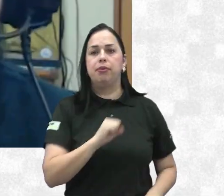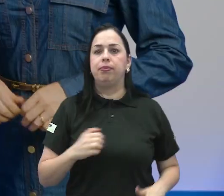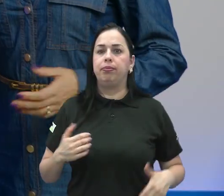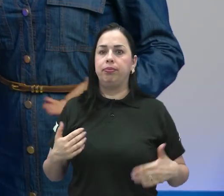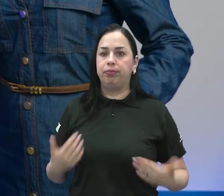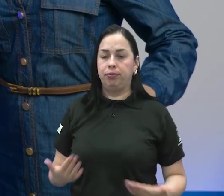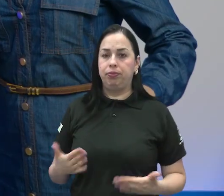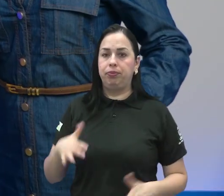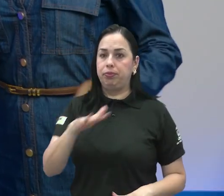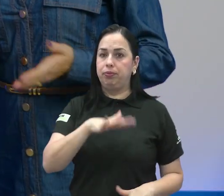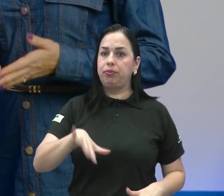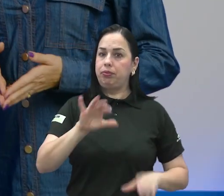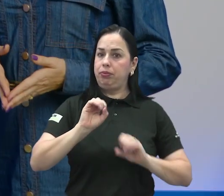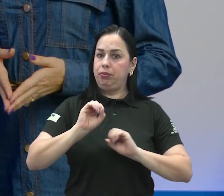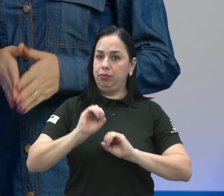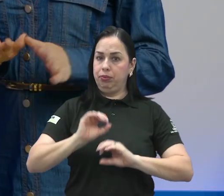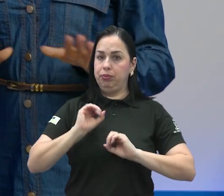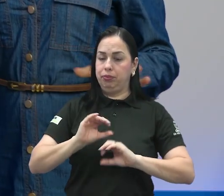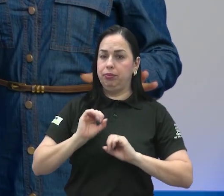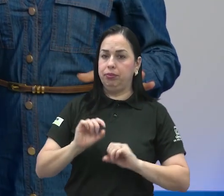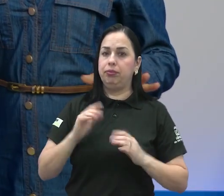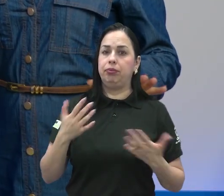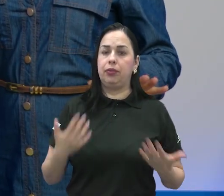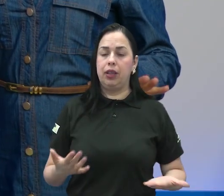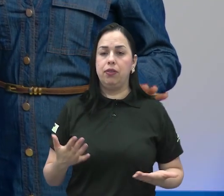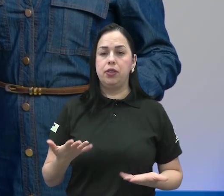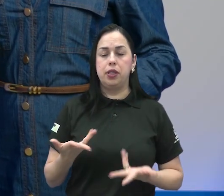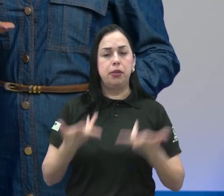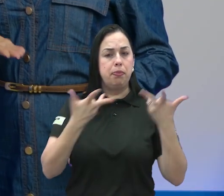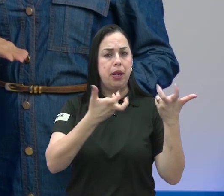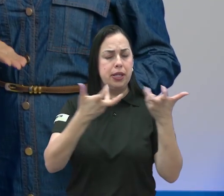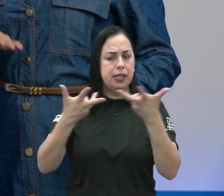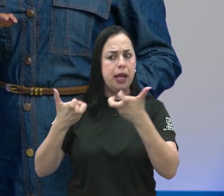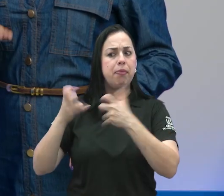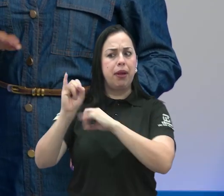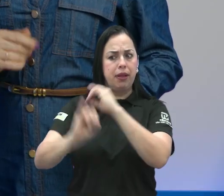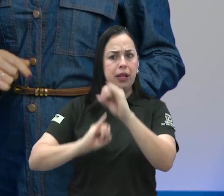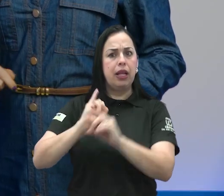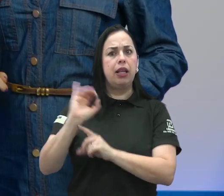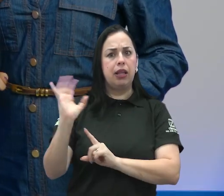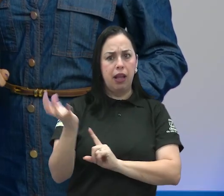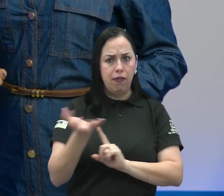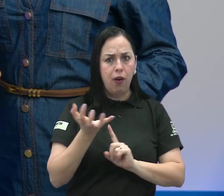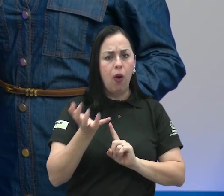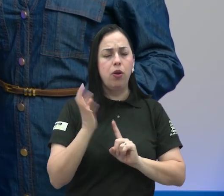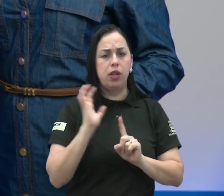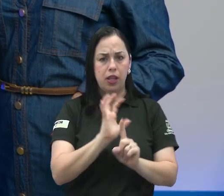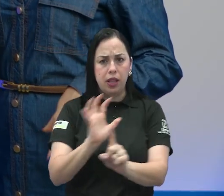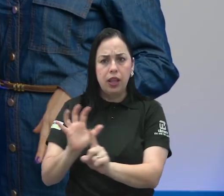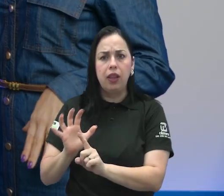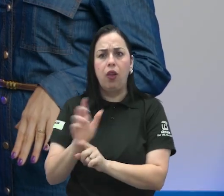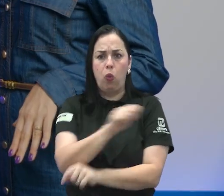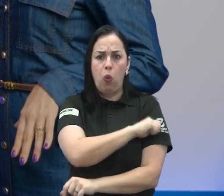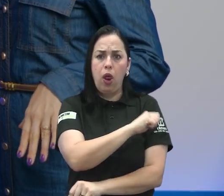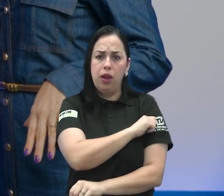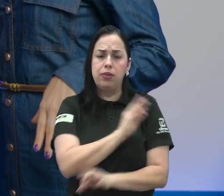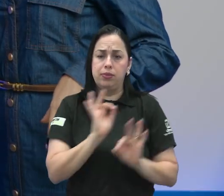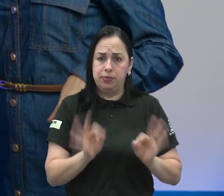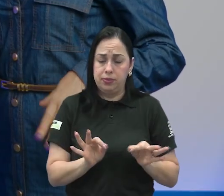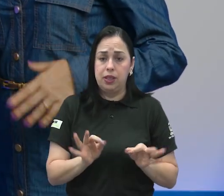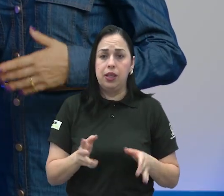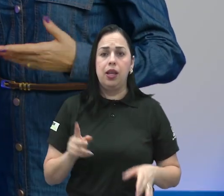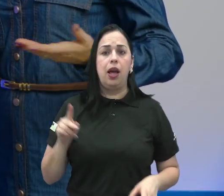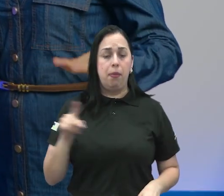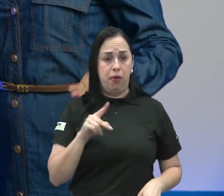rápida. Olha, na área da educação é notável os impactos da internet nas dinâmicas de aprendizagens dos alunos, né,